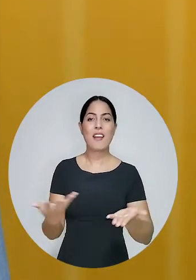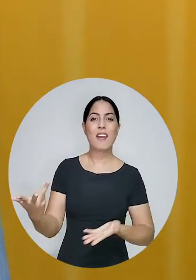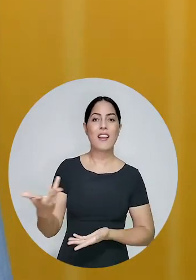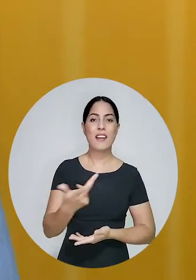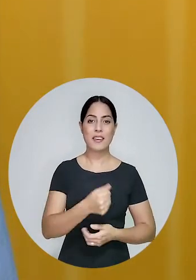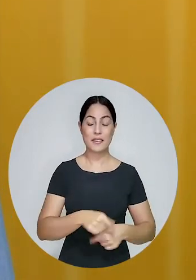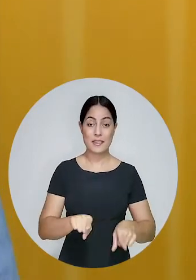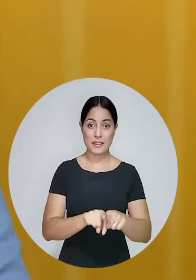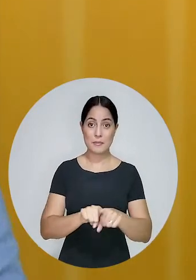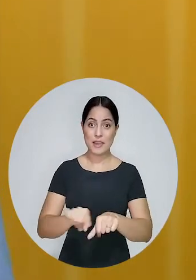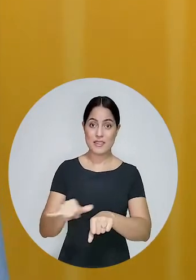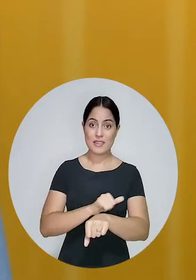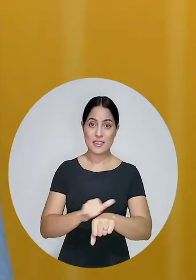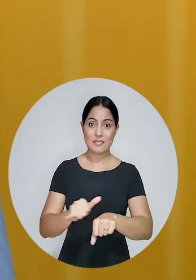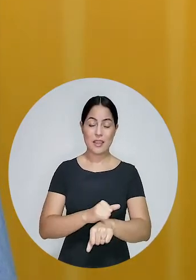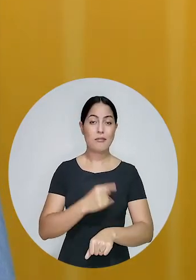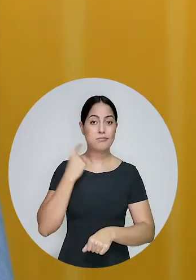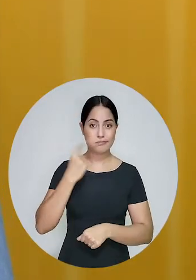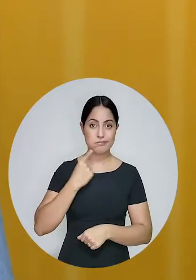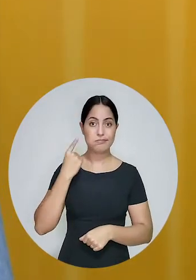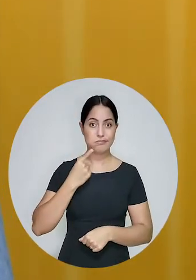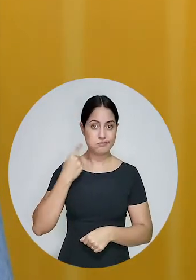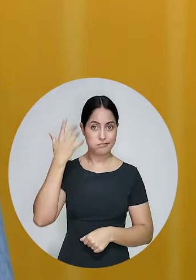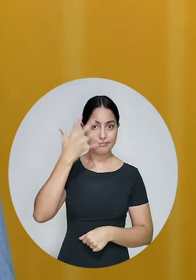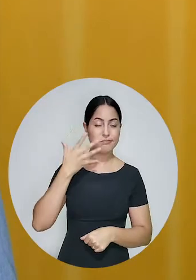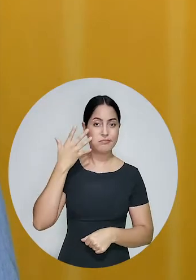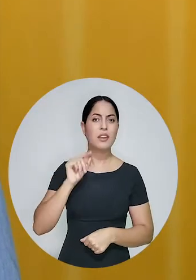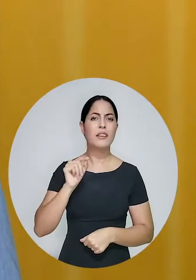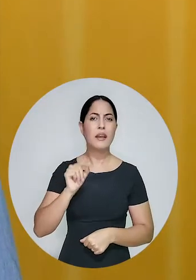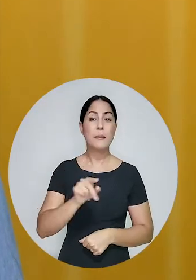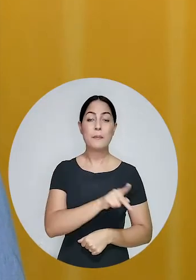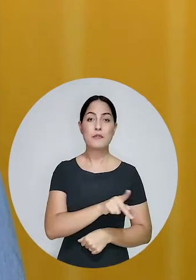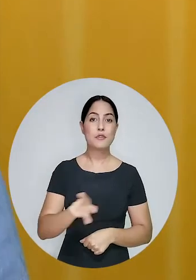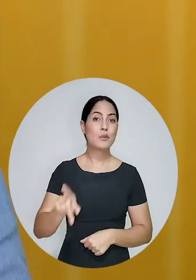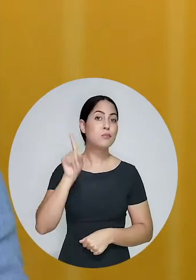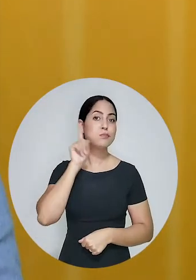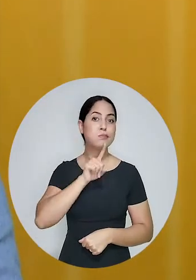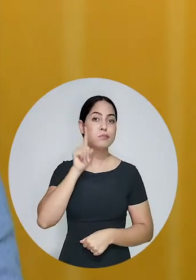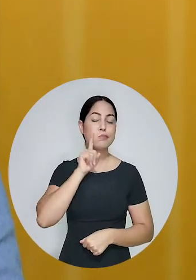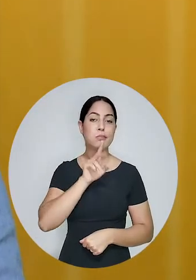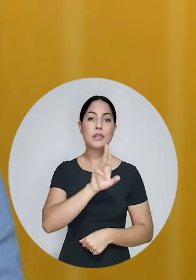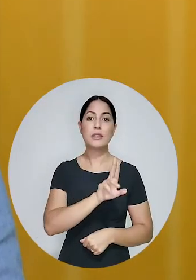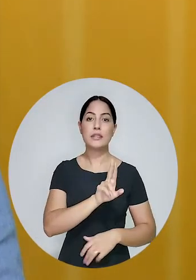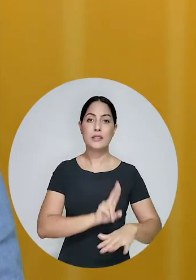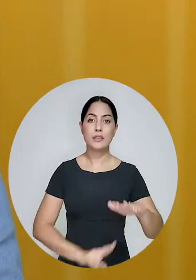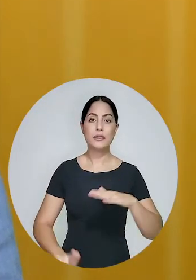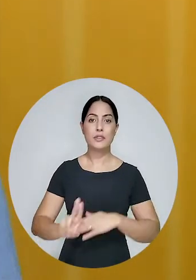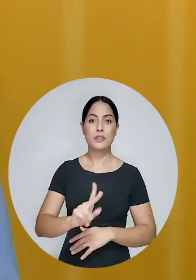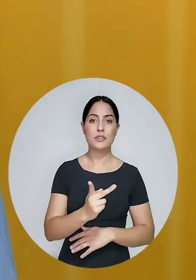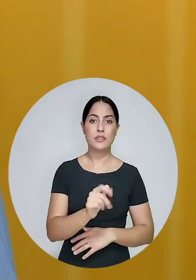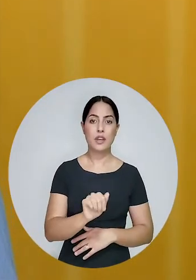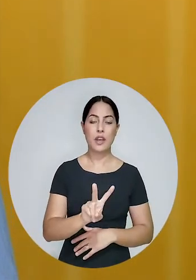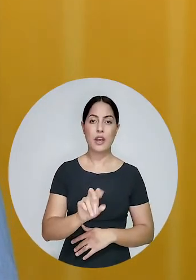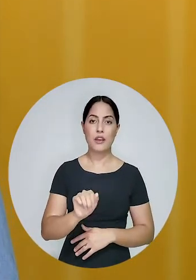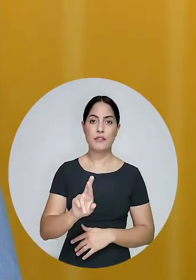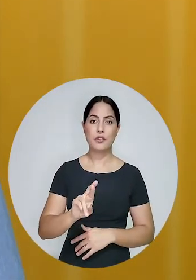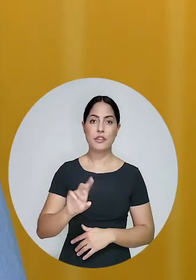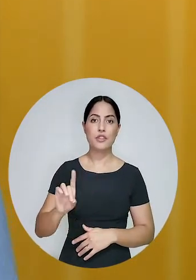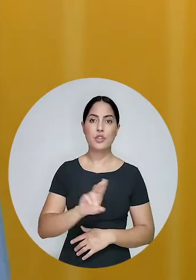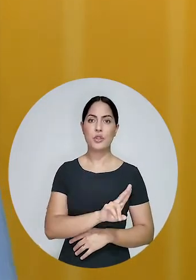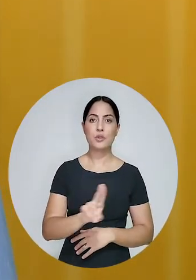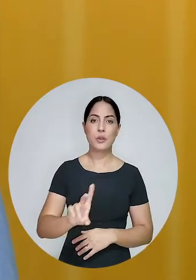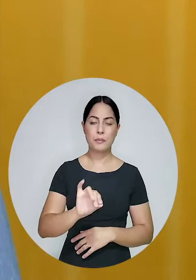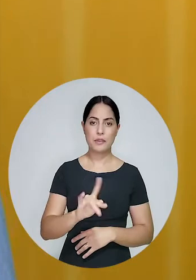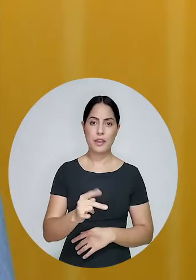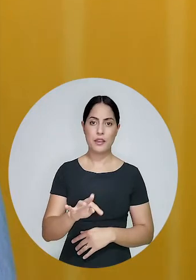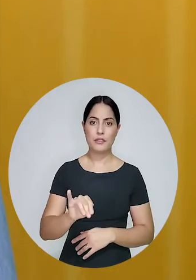negociação e otimizar alternativas exercidas pela advocacia. Um dos palestrantes é o professor americano da